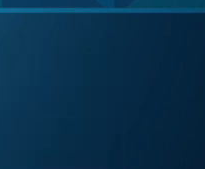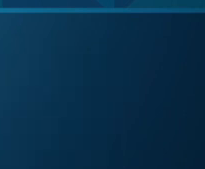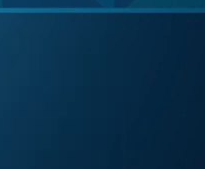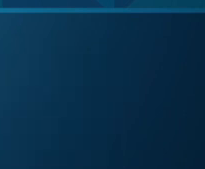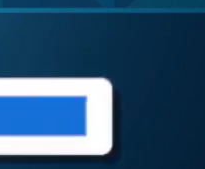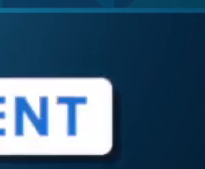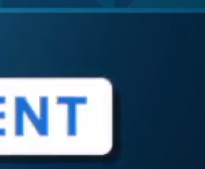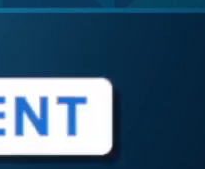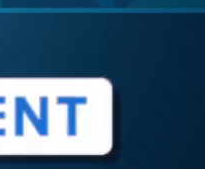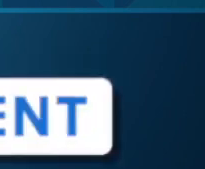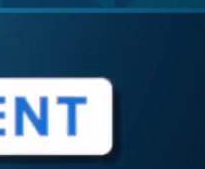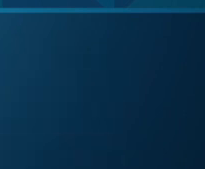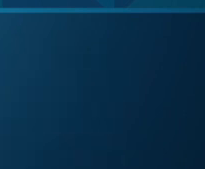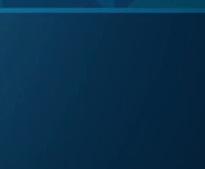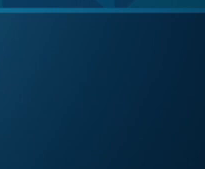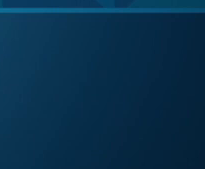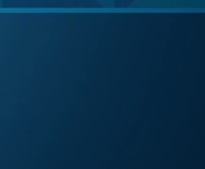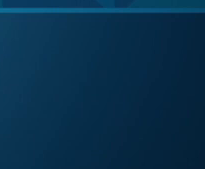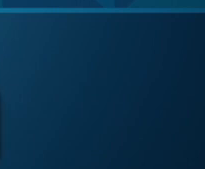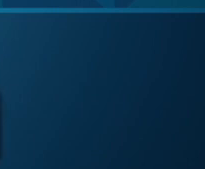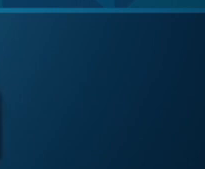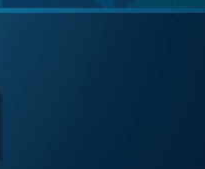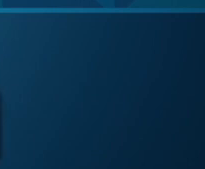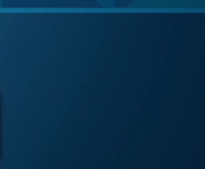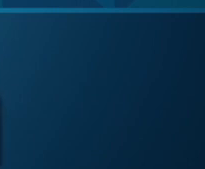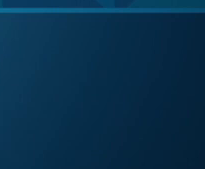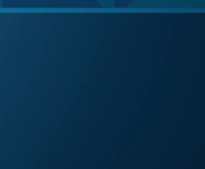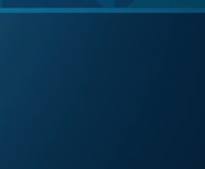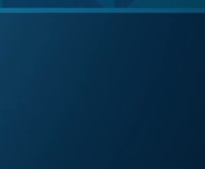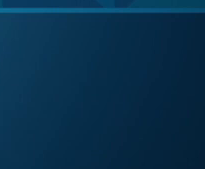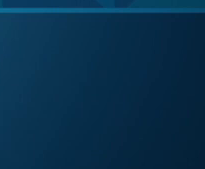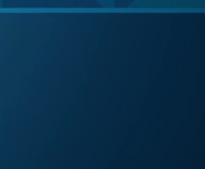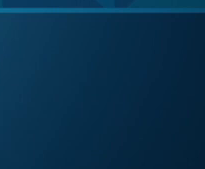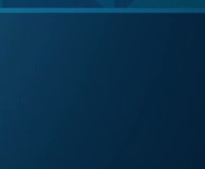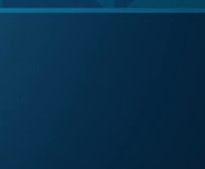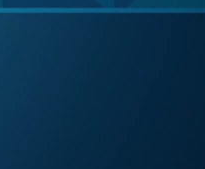notificação. Fo comentário, no fahetutang, va media social, siraseluk.